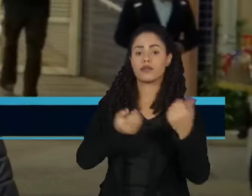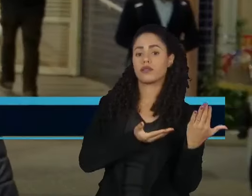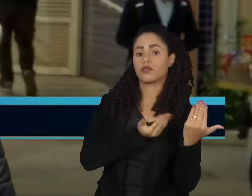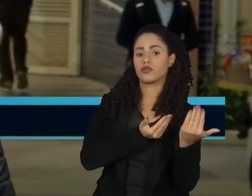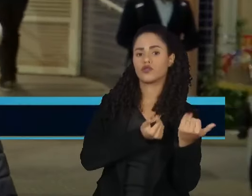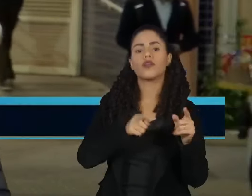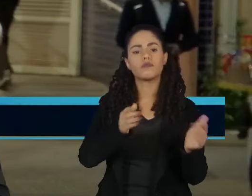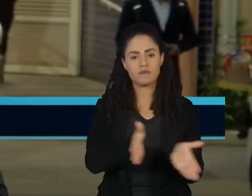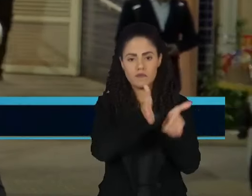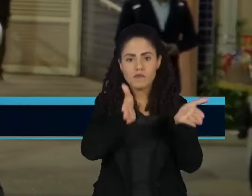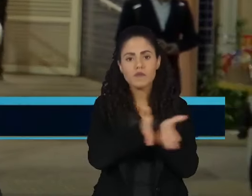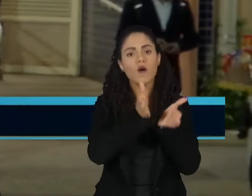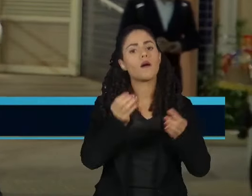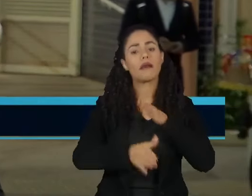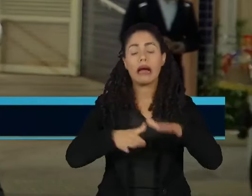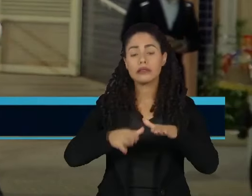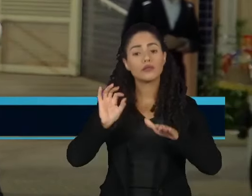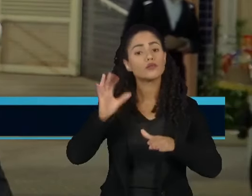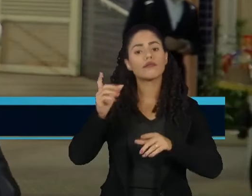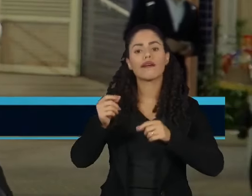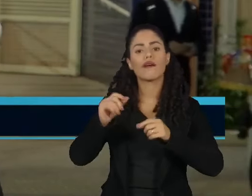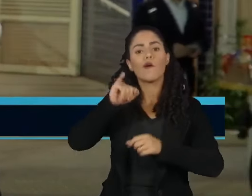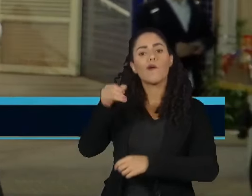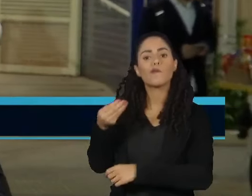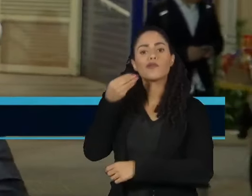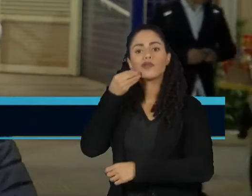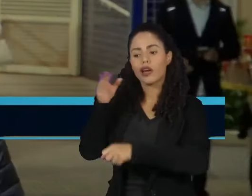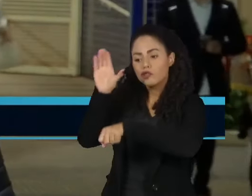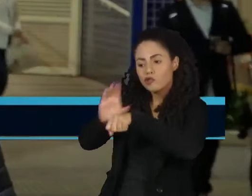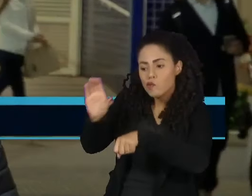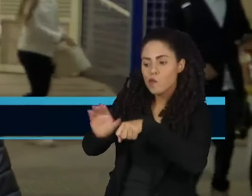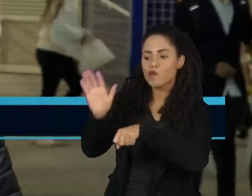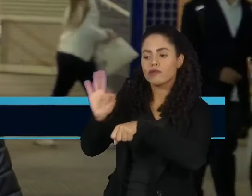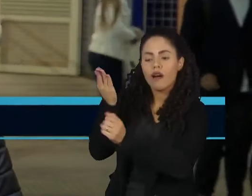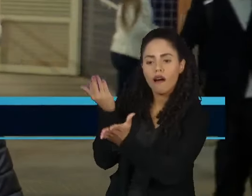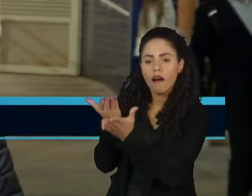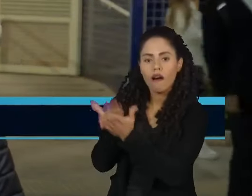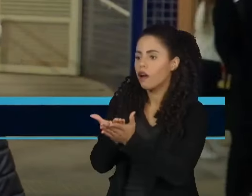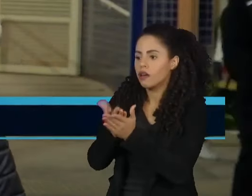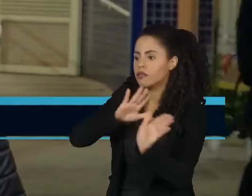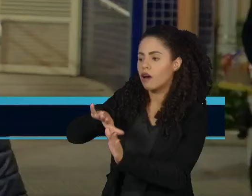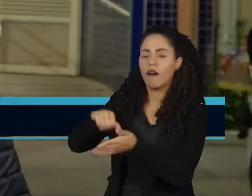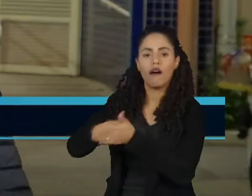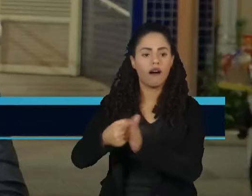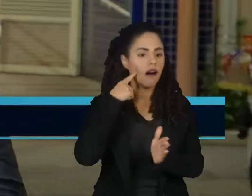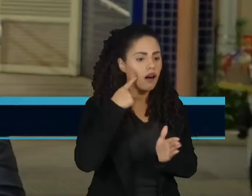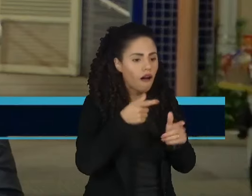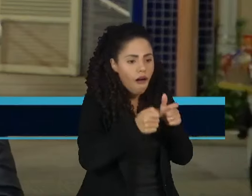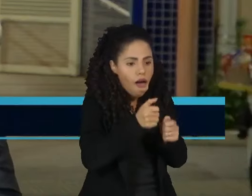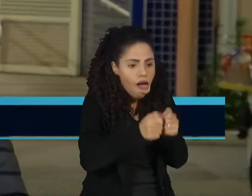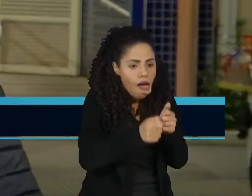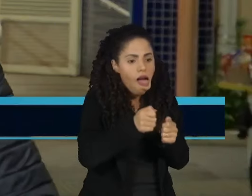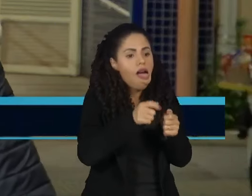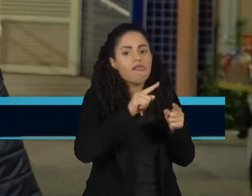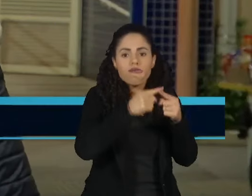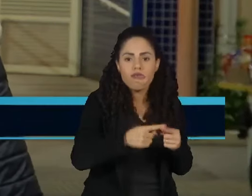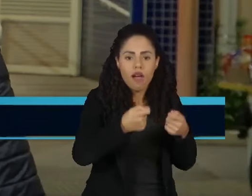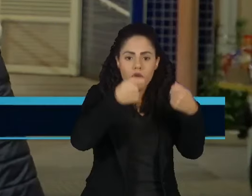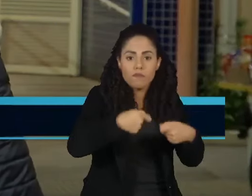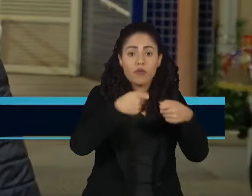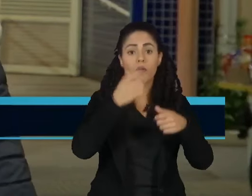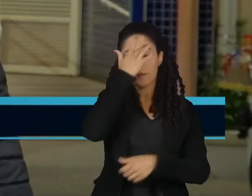de baixa renda trocam a chance de fazer um curso superior pelo gasto com apostas online. São pessoas que poderiam